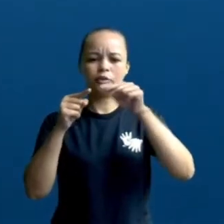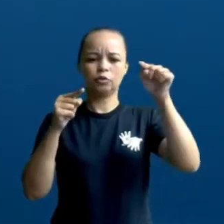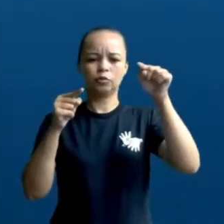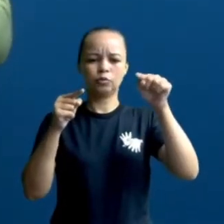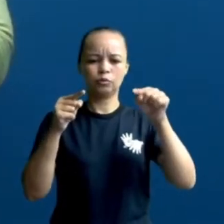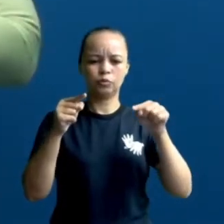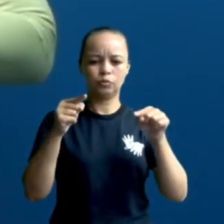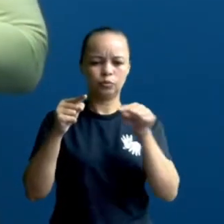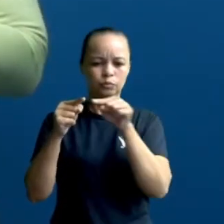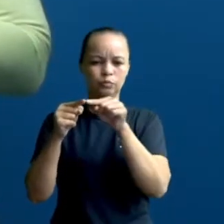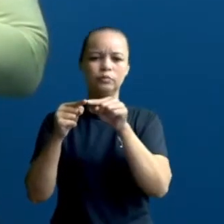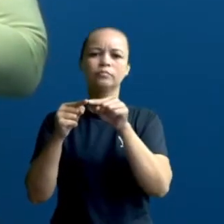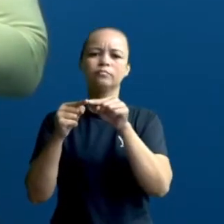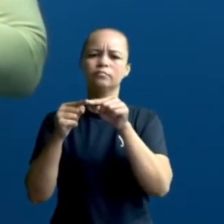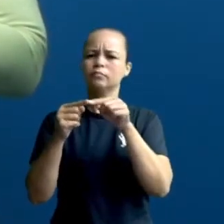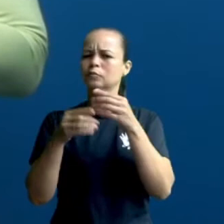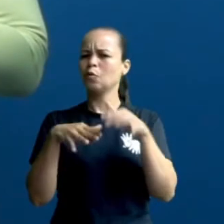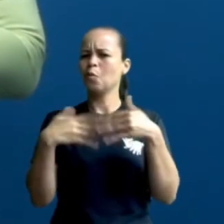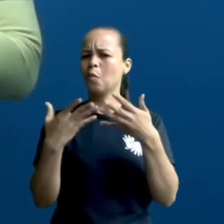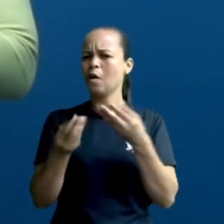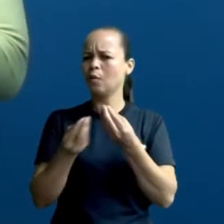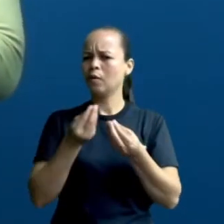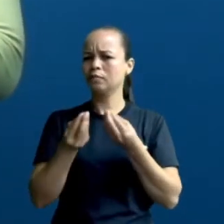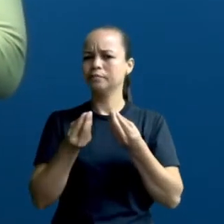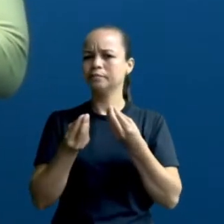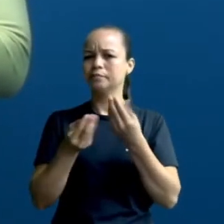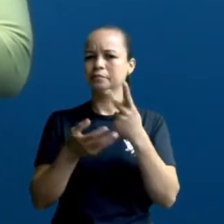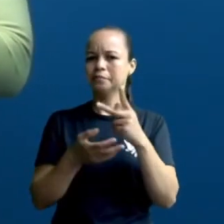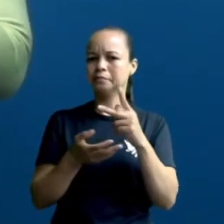Qual é a fórmula da área desse triângulo, hein, gente?